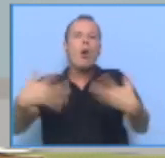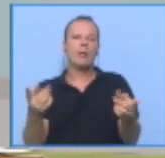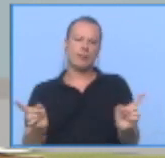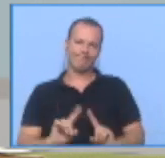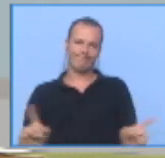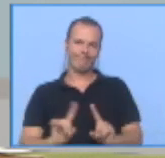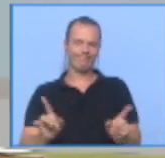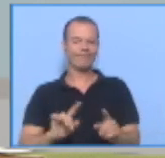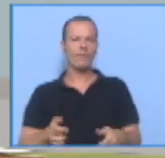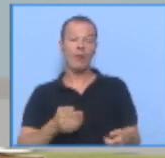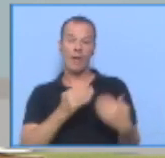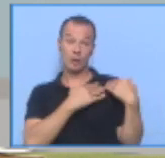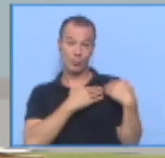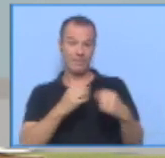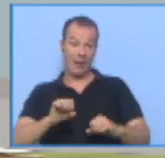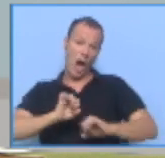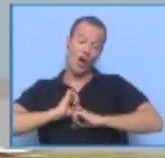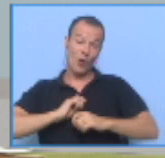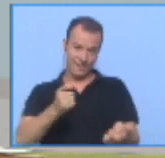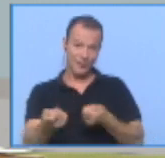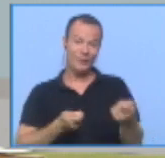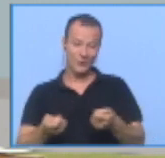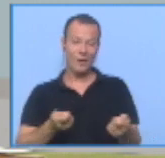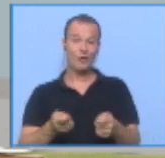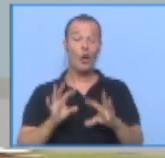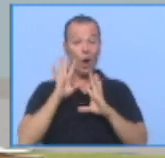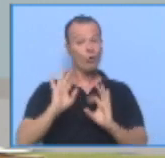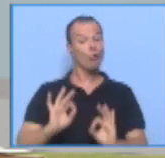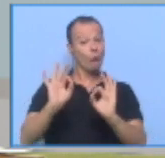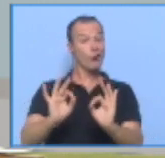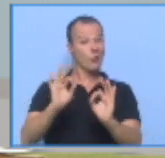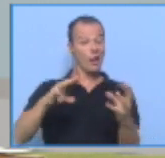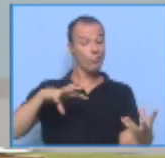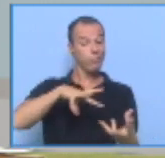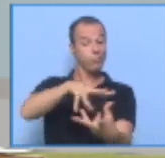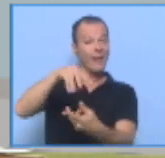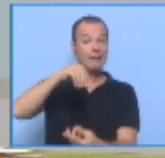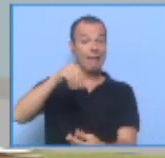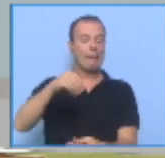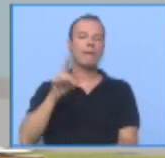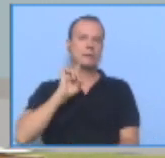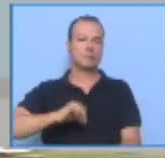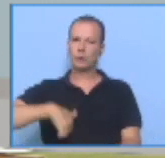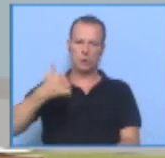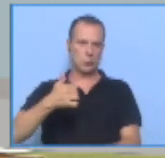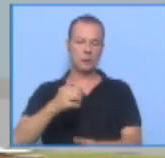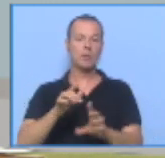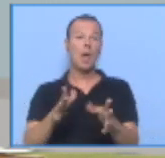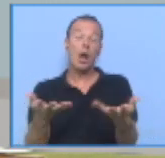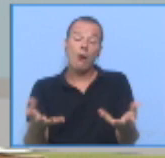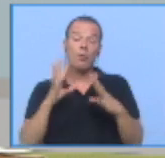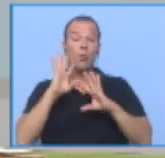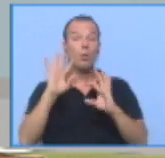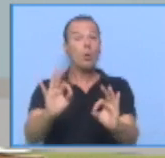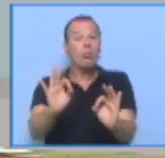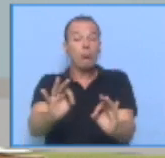sua gestão, do seu cuidado é nossa. Portanto, o cuidado pela terra é hoje um desafio fundamental. Agora, que esse cuidado pela terra,